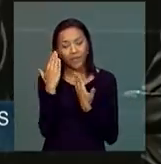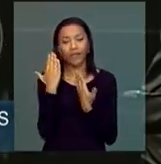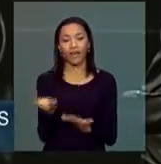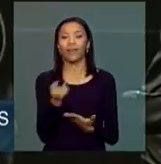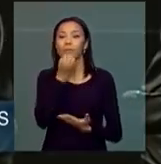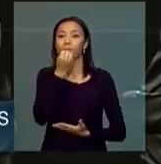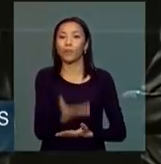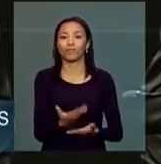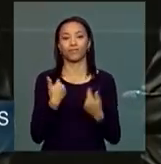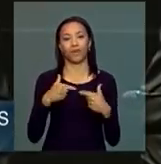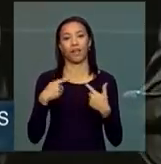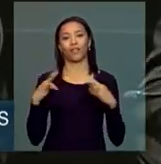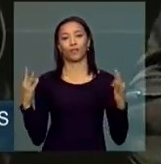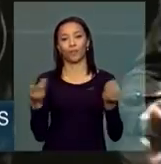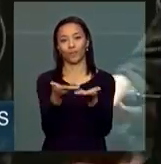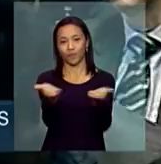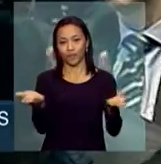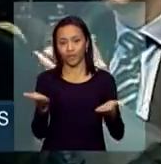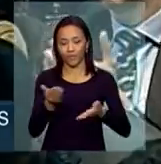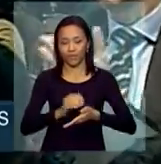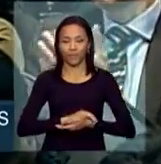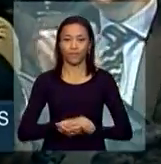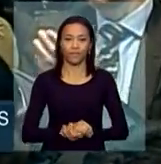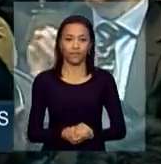bom trabalho a todos nós.